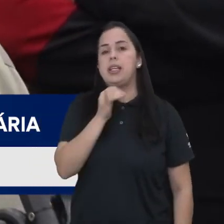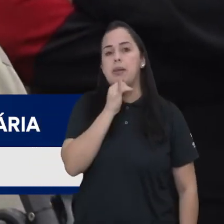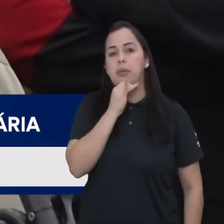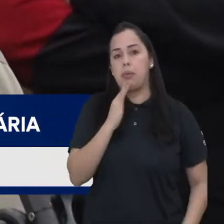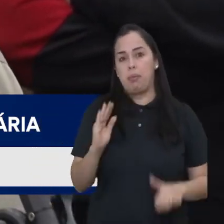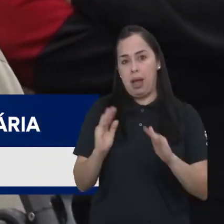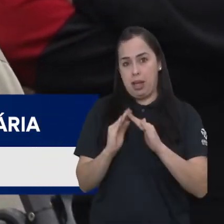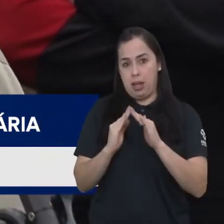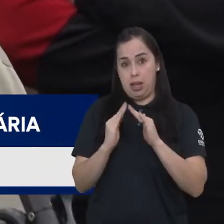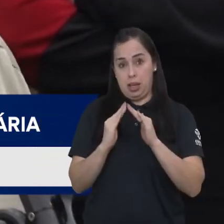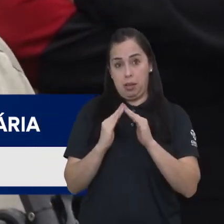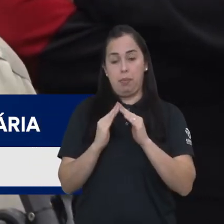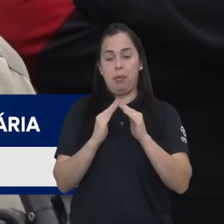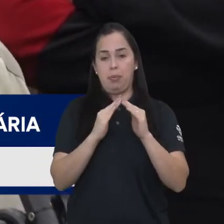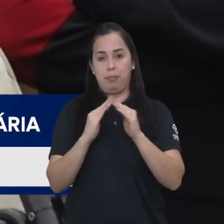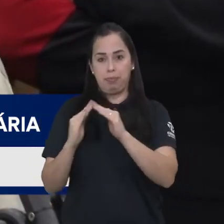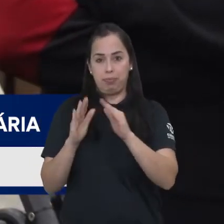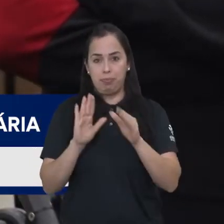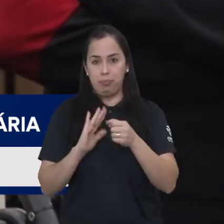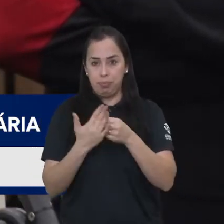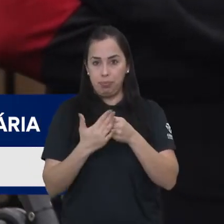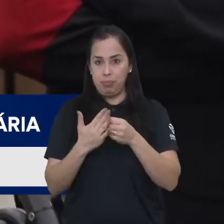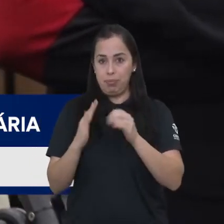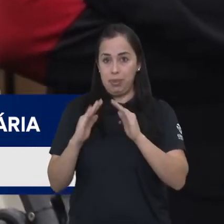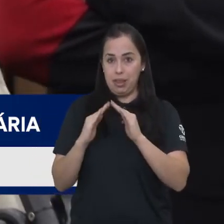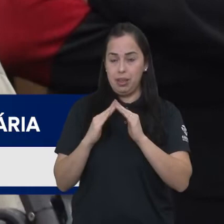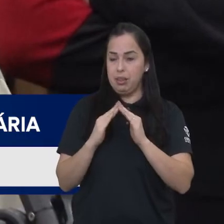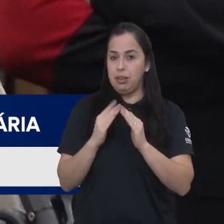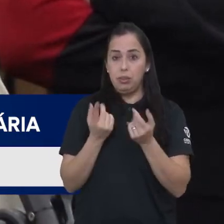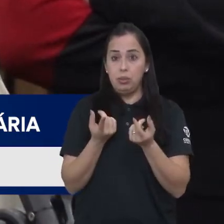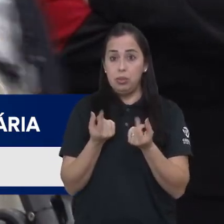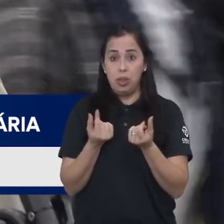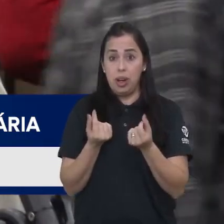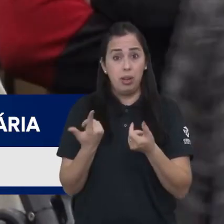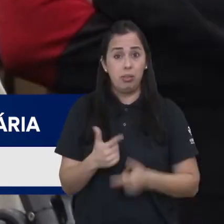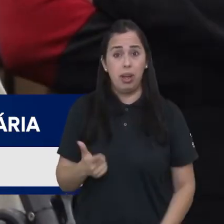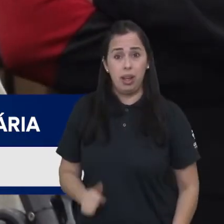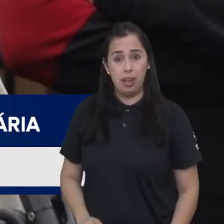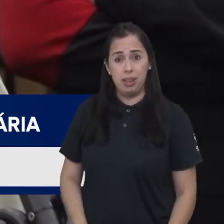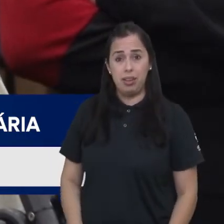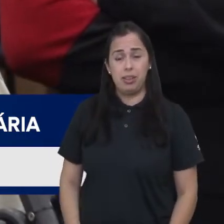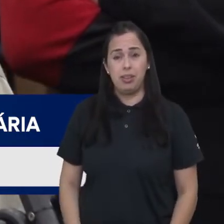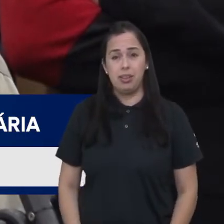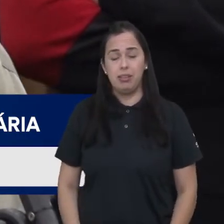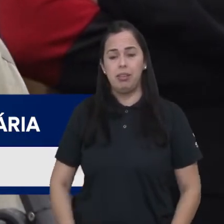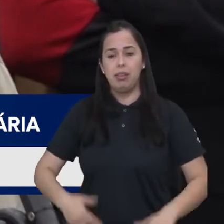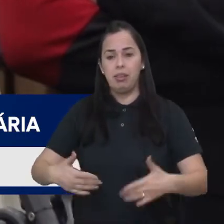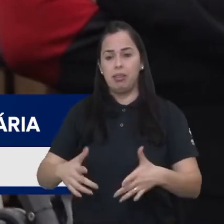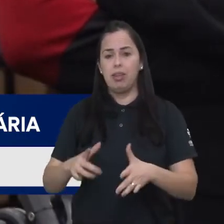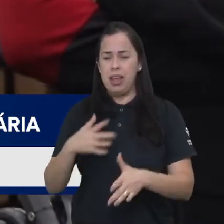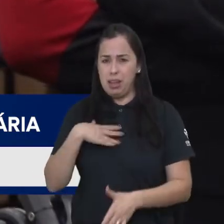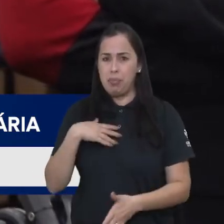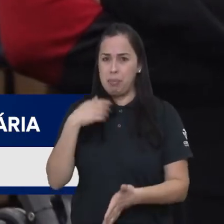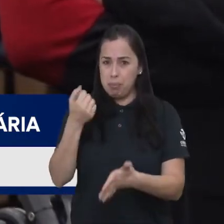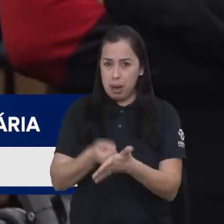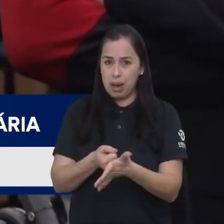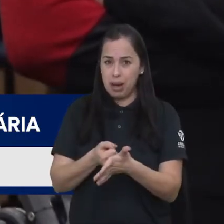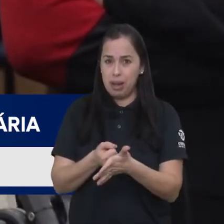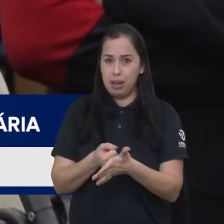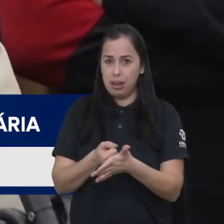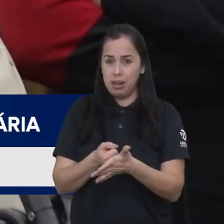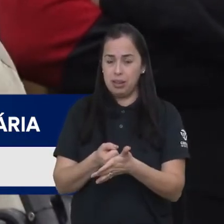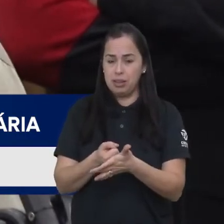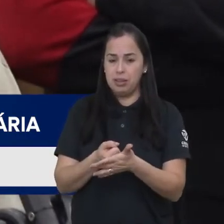condições. Tá? Aqueles que têm condições têm que arcar com quem não tem condição. Né? Então, isso é uma das